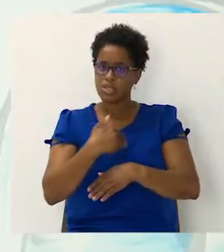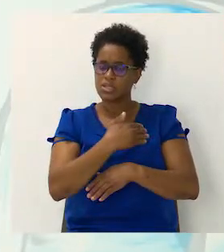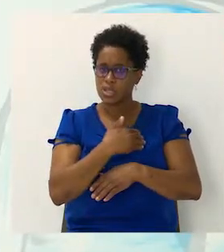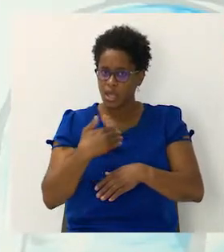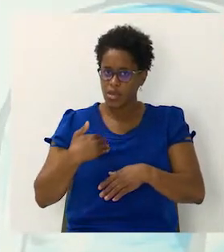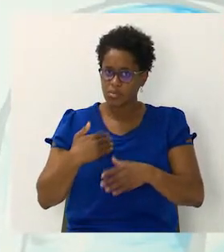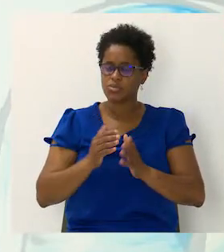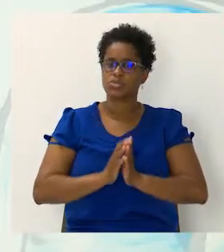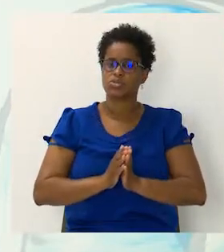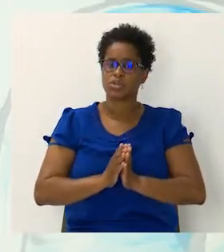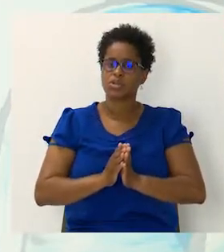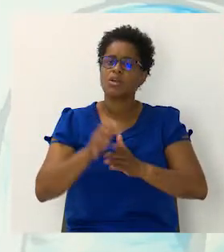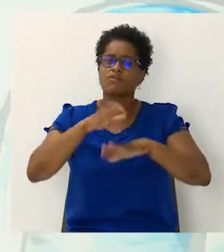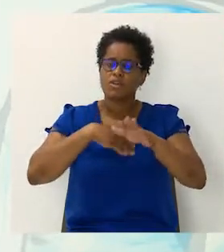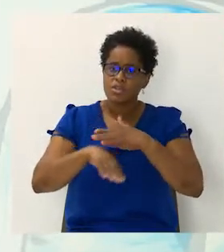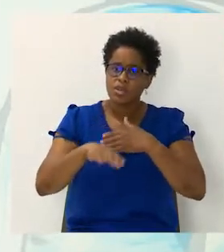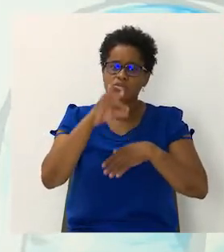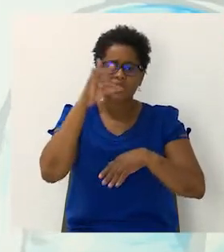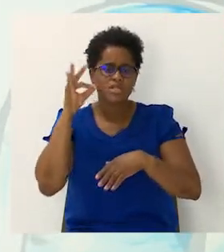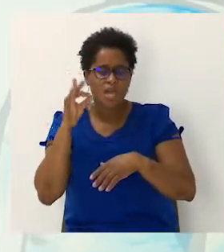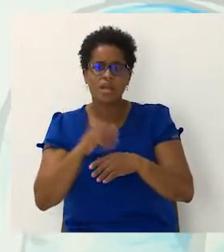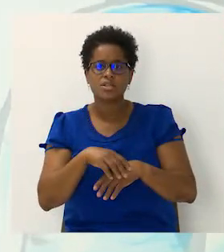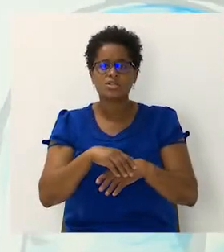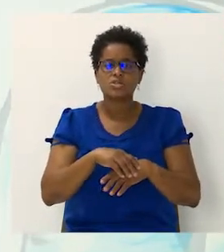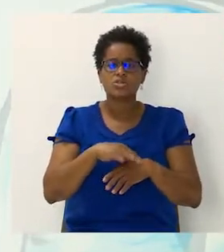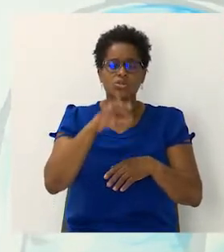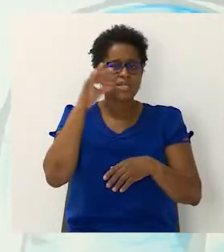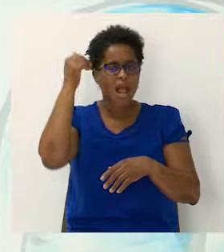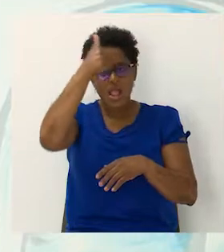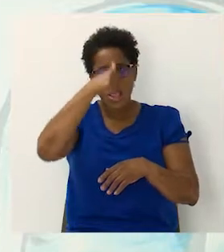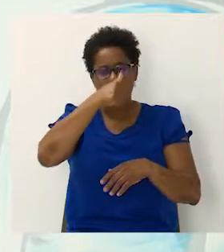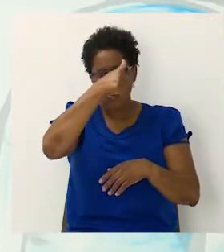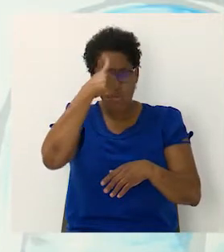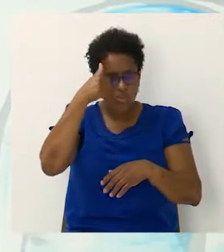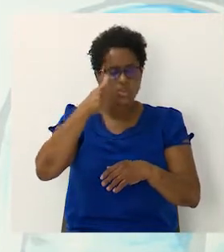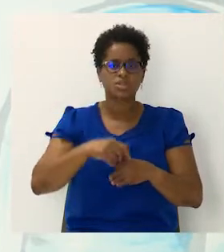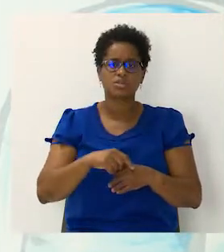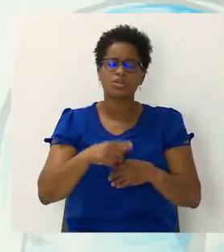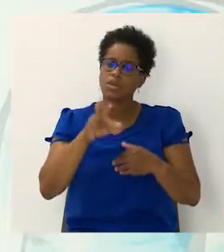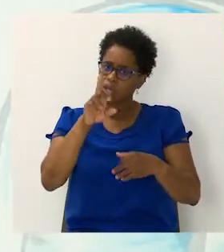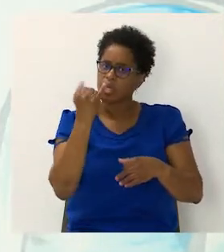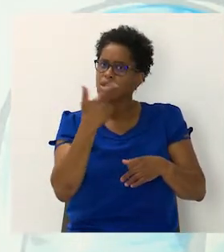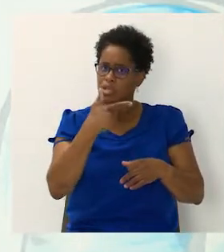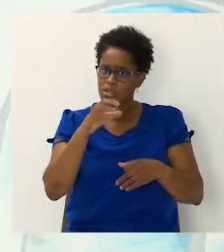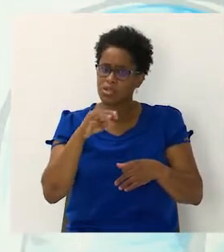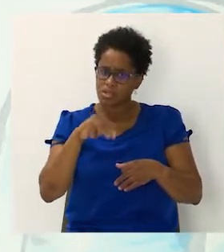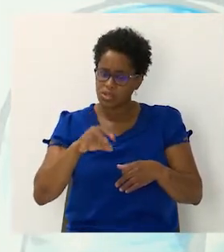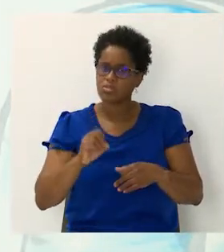rito. Fazemos sinal de cruz. É um rito. Perante uma festa de